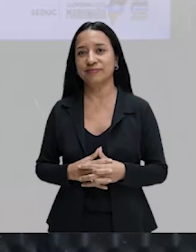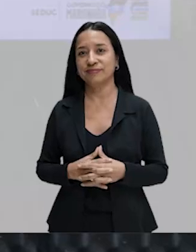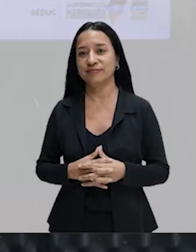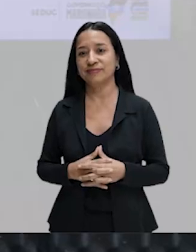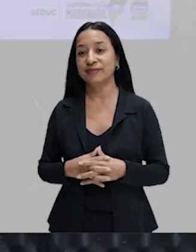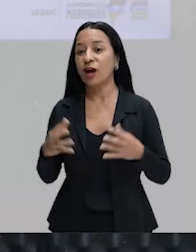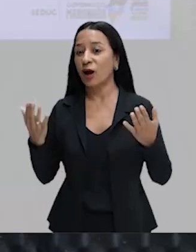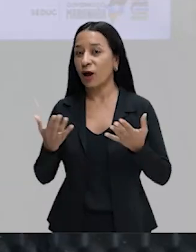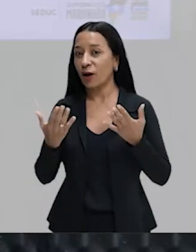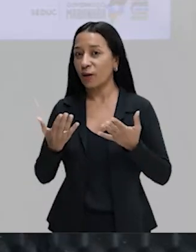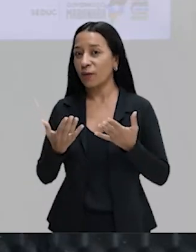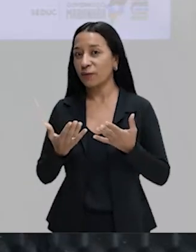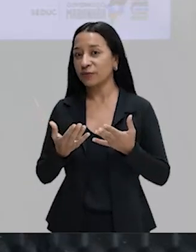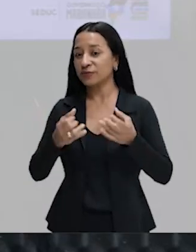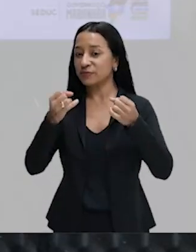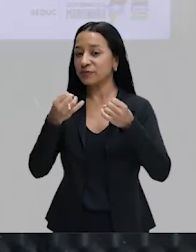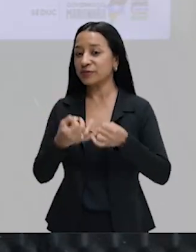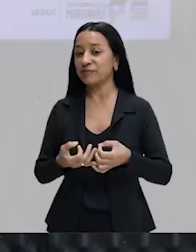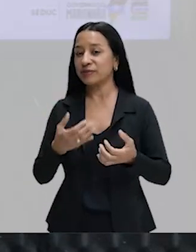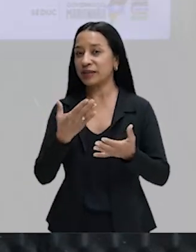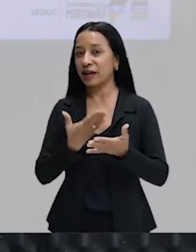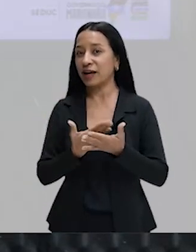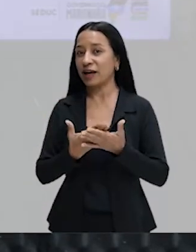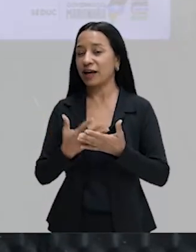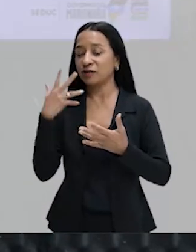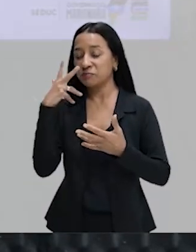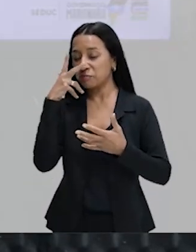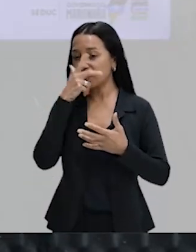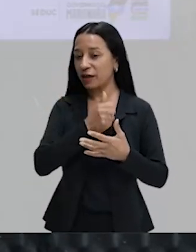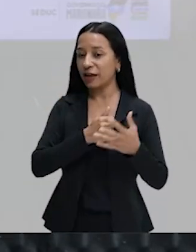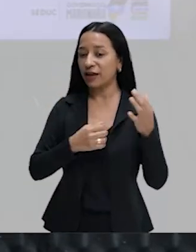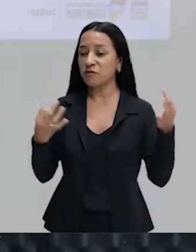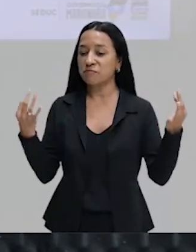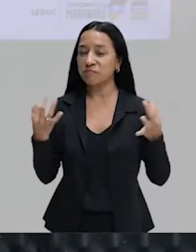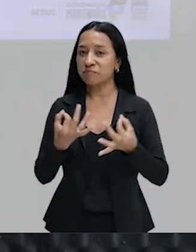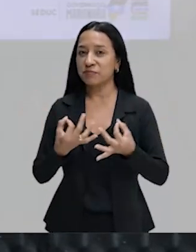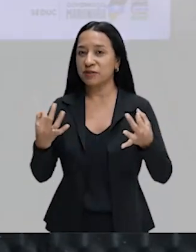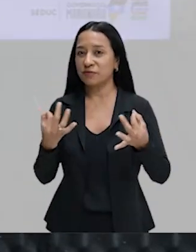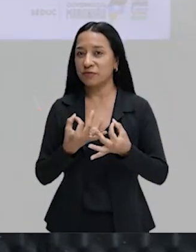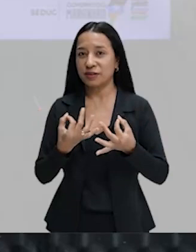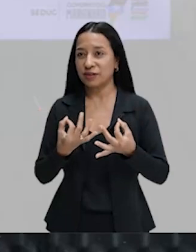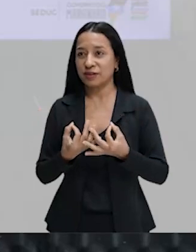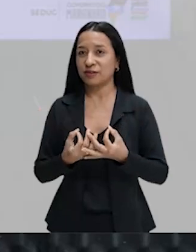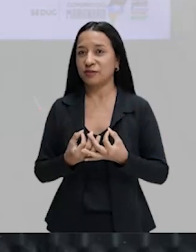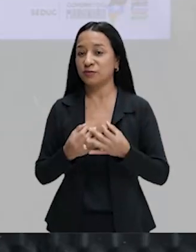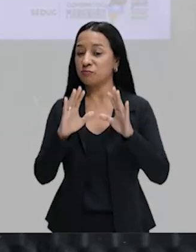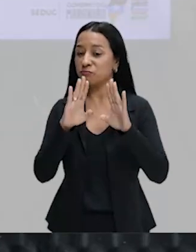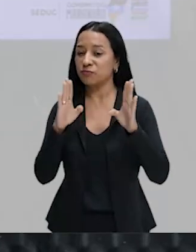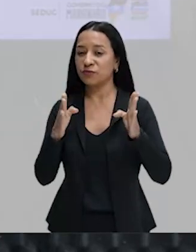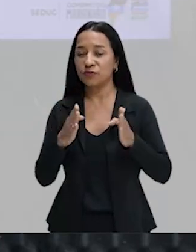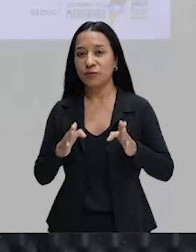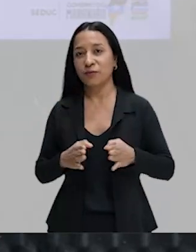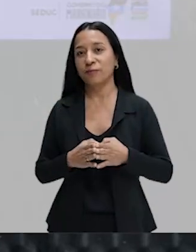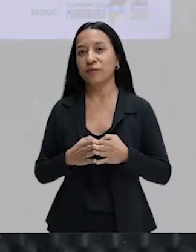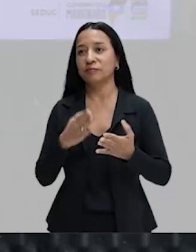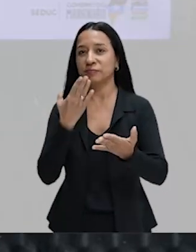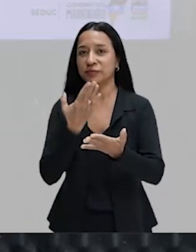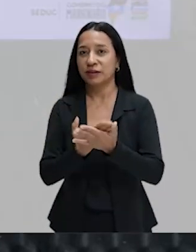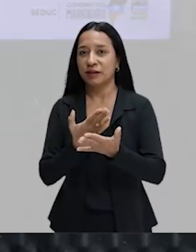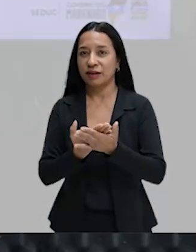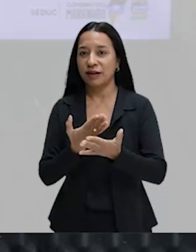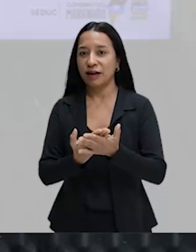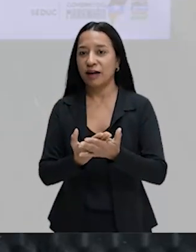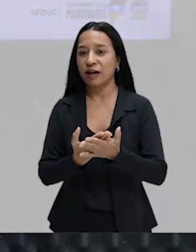Vamos falar de novo de clássico, de belo, de perfeito, de rigor, de forma. Aula